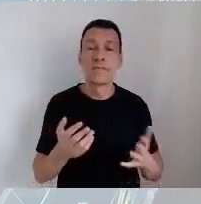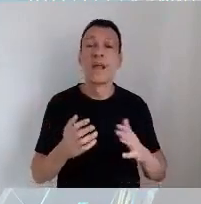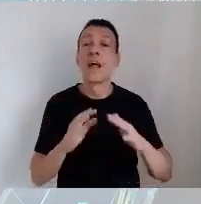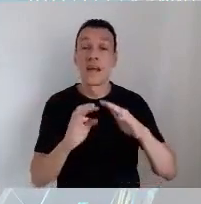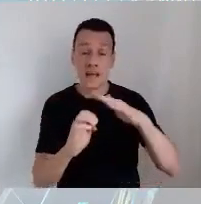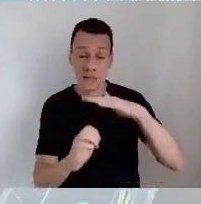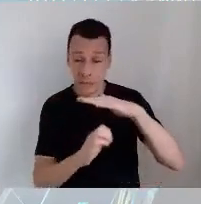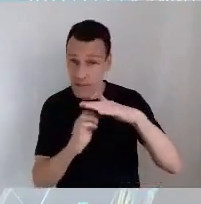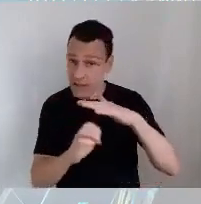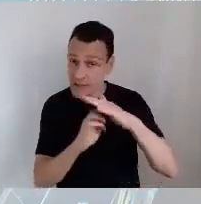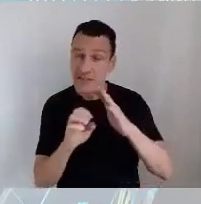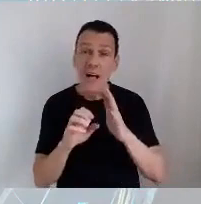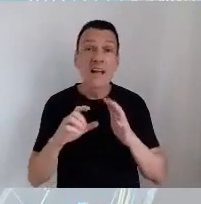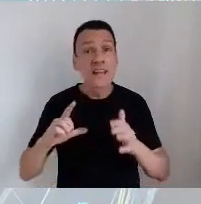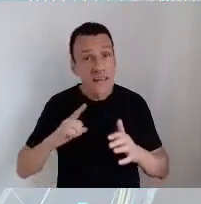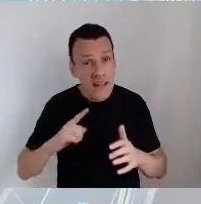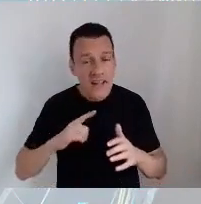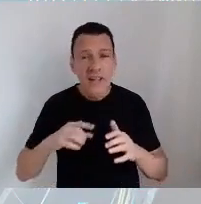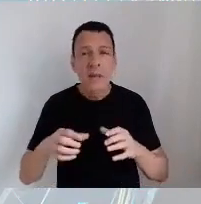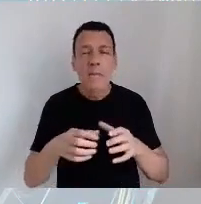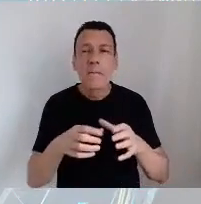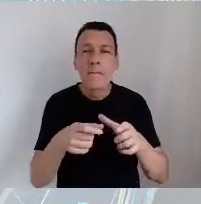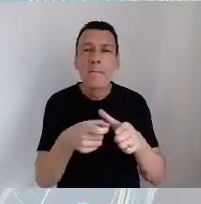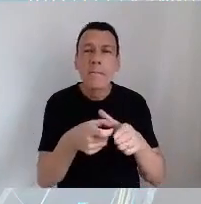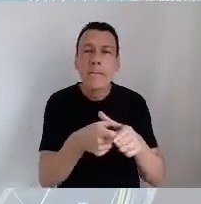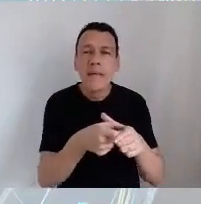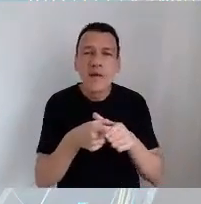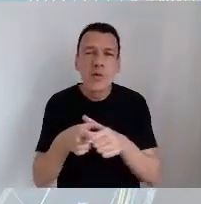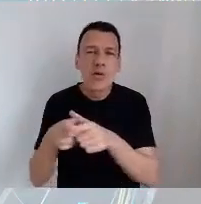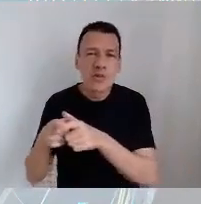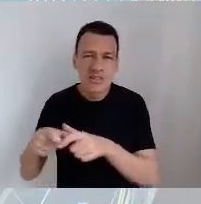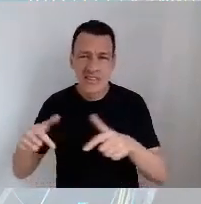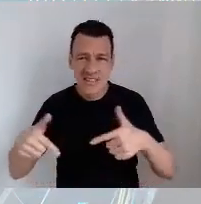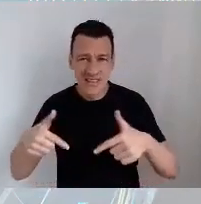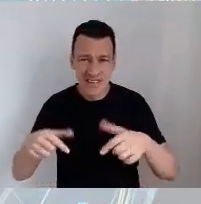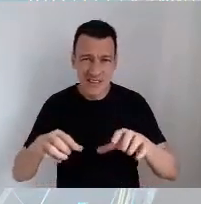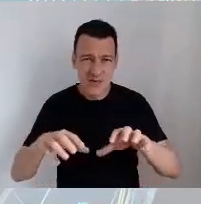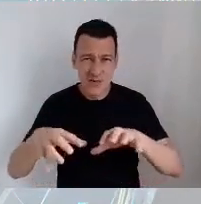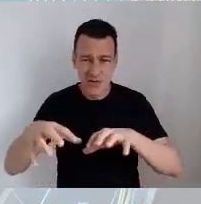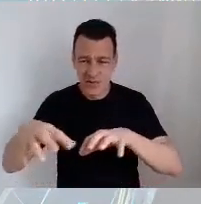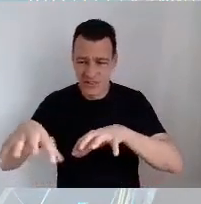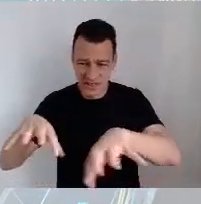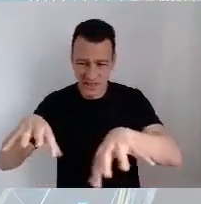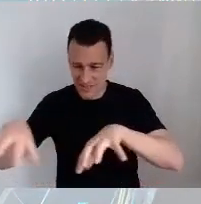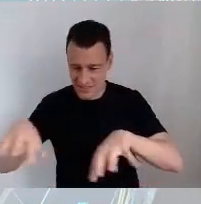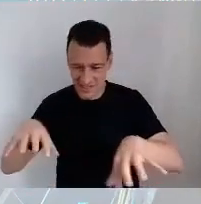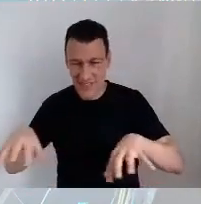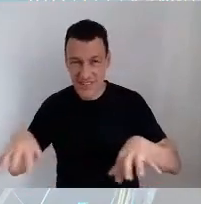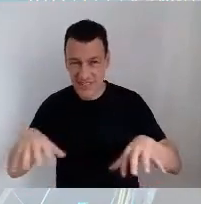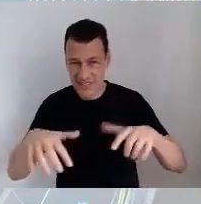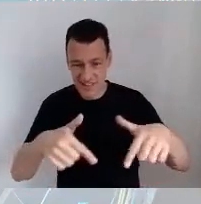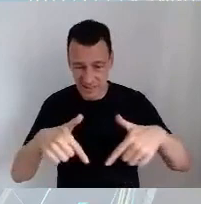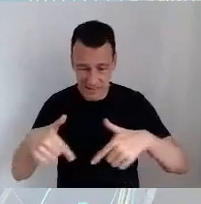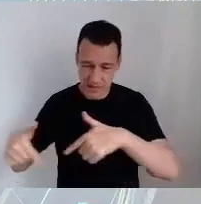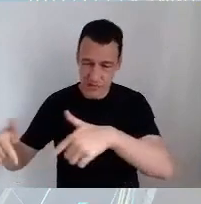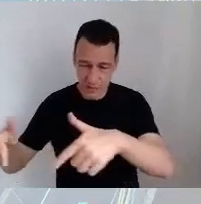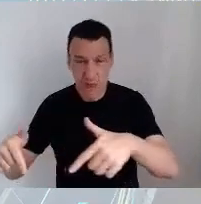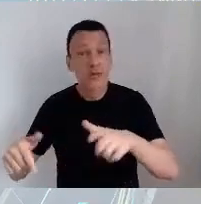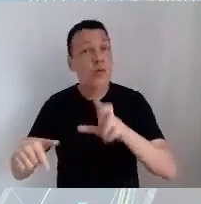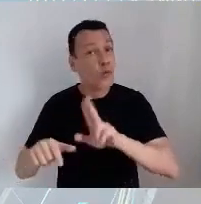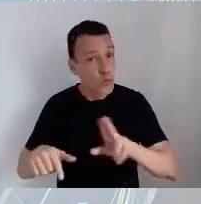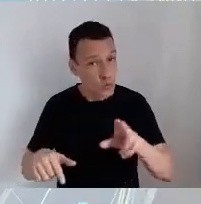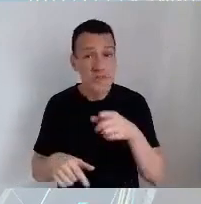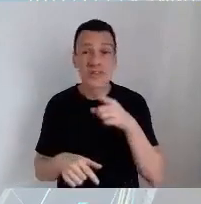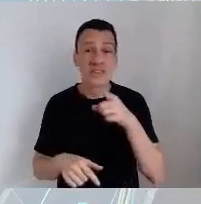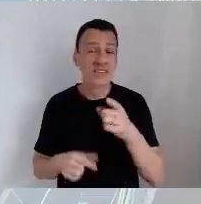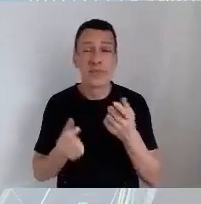microsserviços E aí fica um questionamento interessante o que que vocês acham que é a causa desse